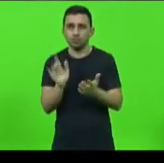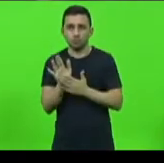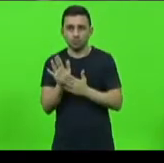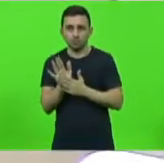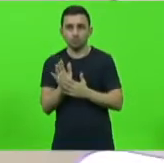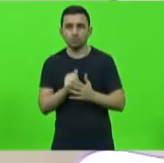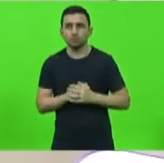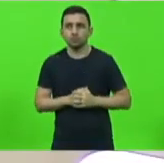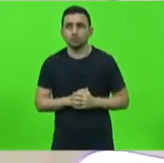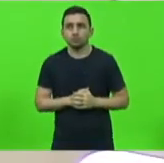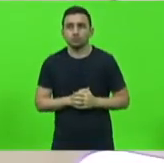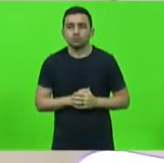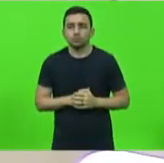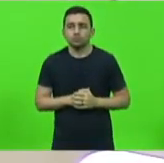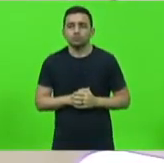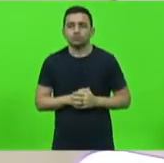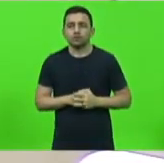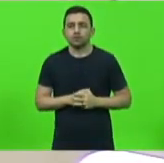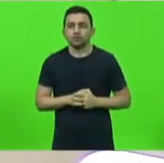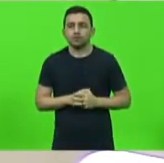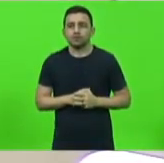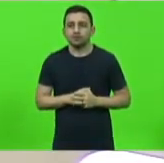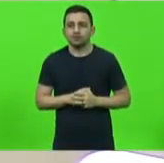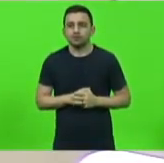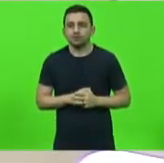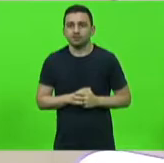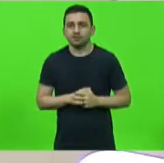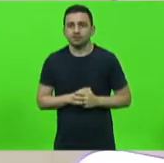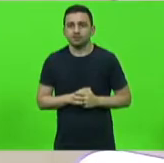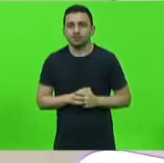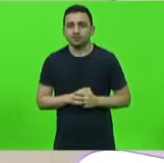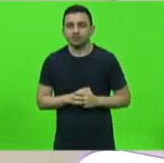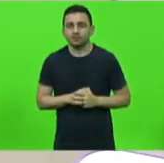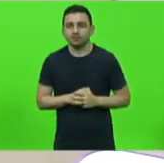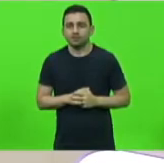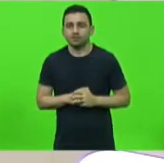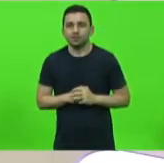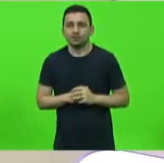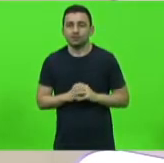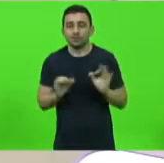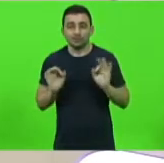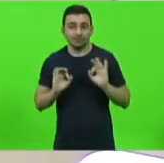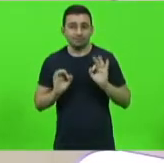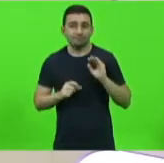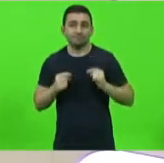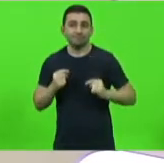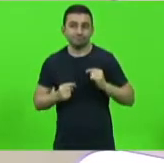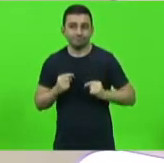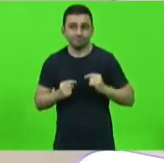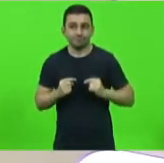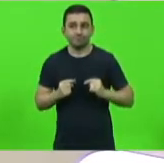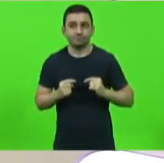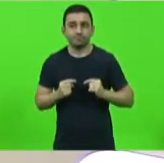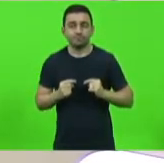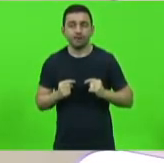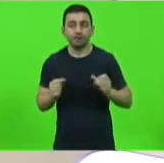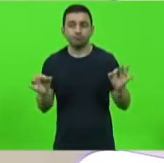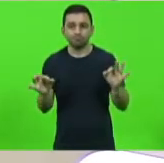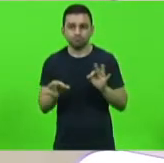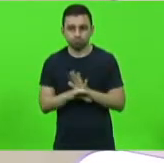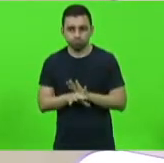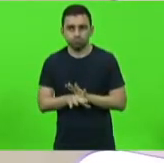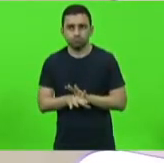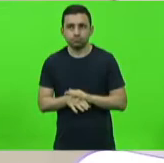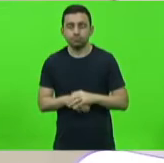lei. Obrigado, pessoal. Não havendo mais quem queira discutir, encerrada a